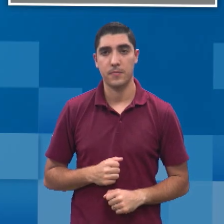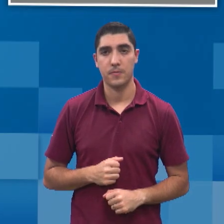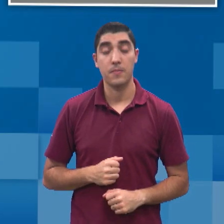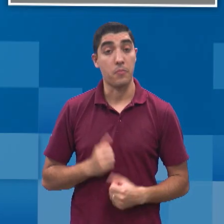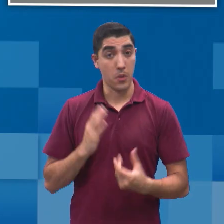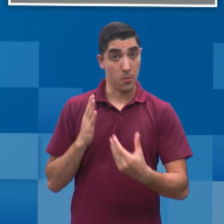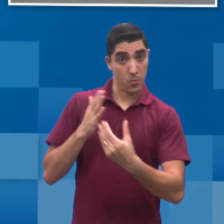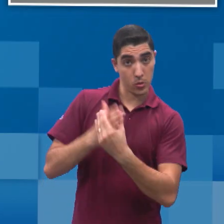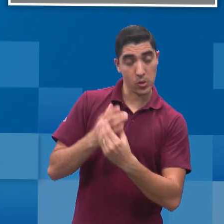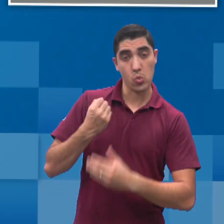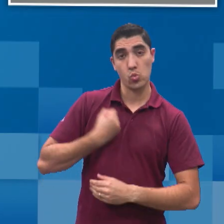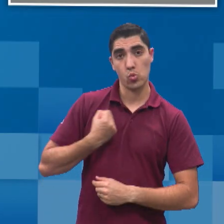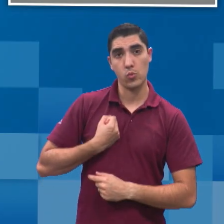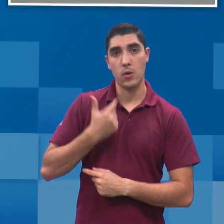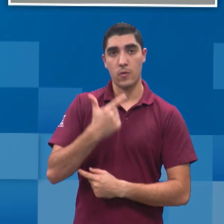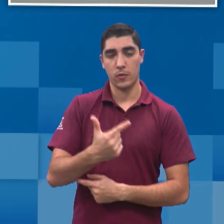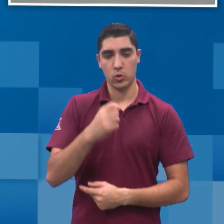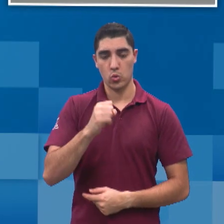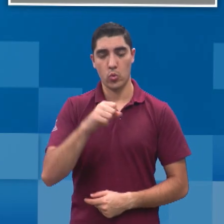Processo número